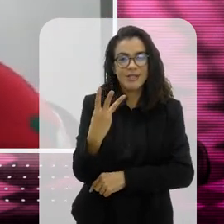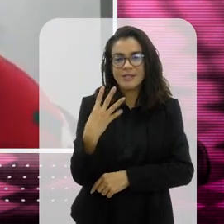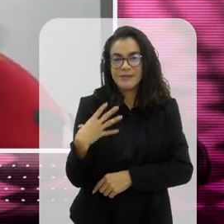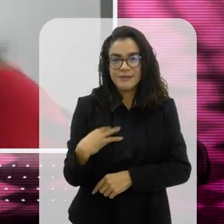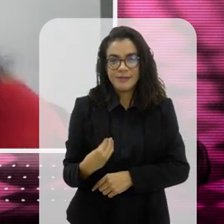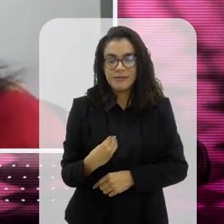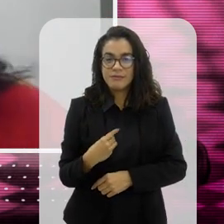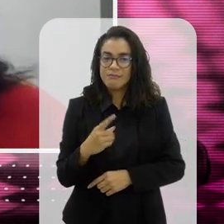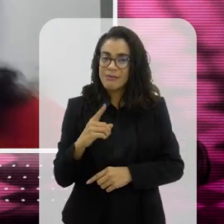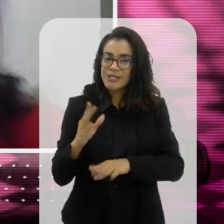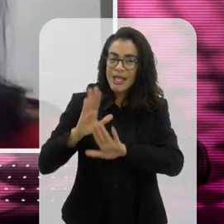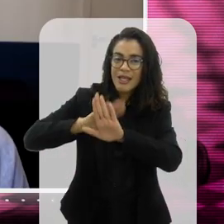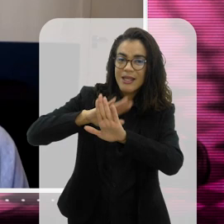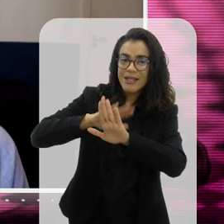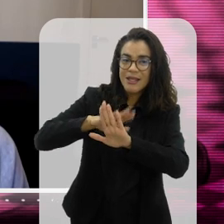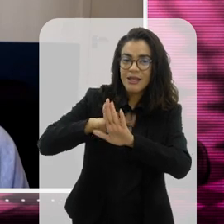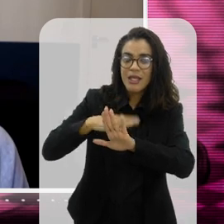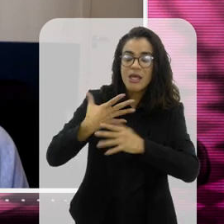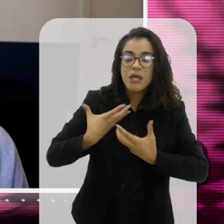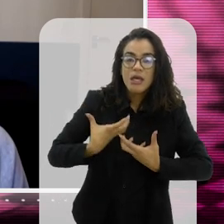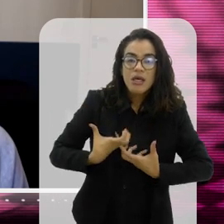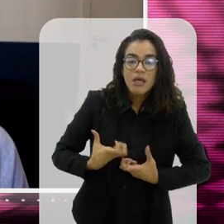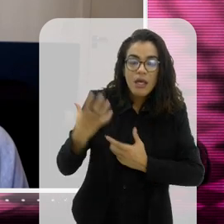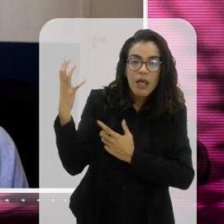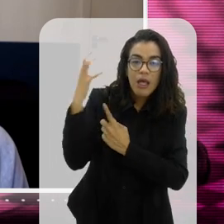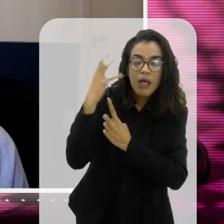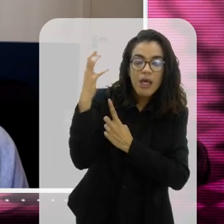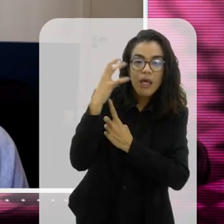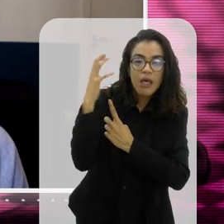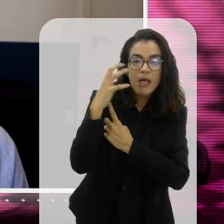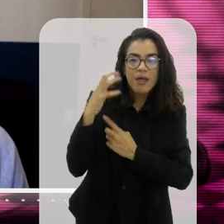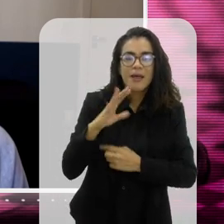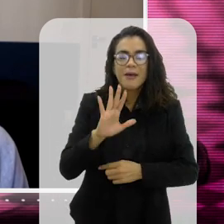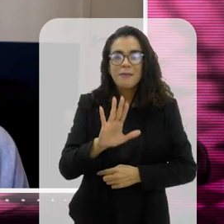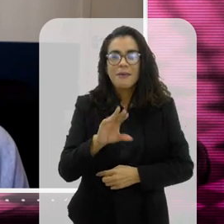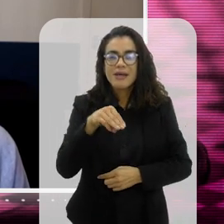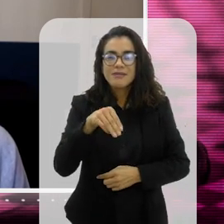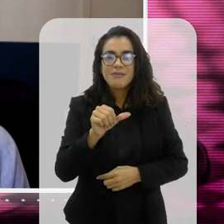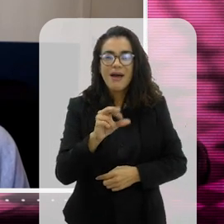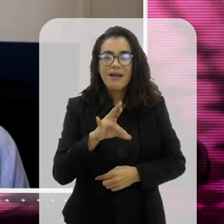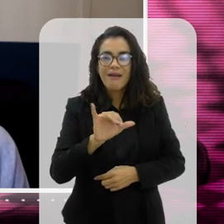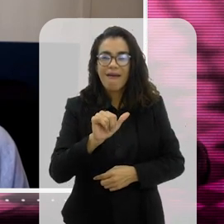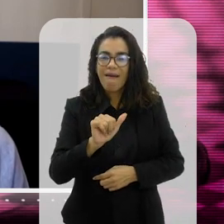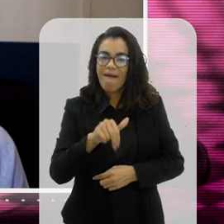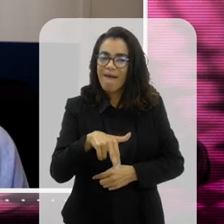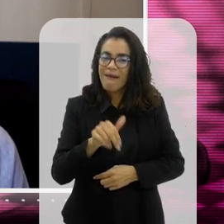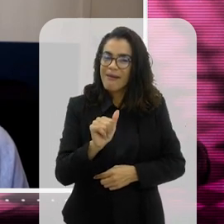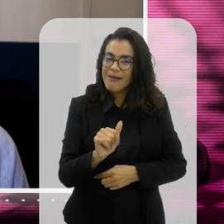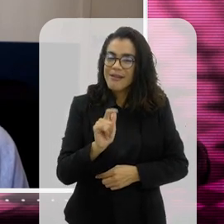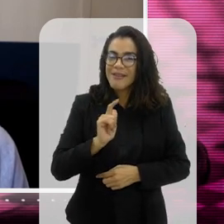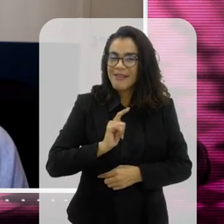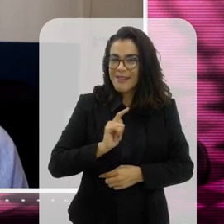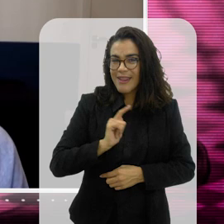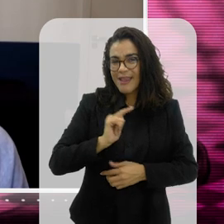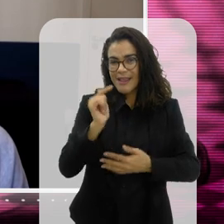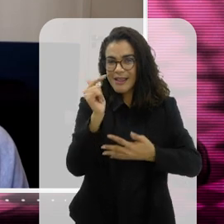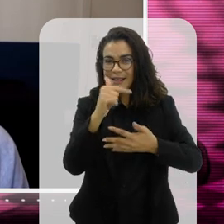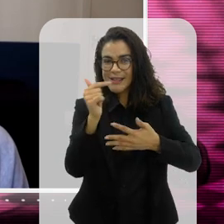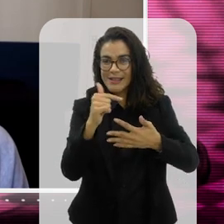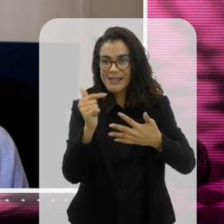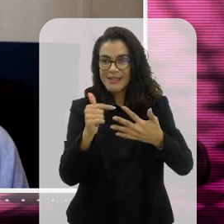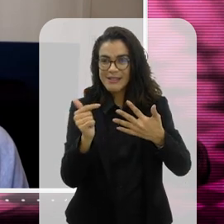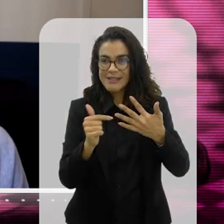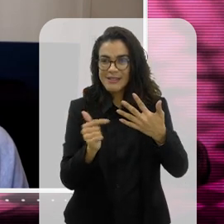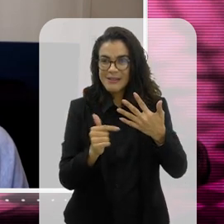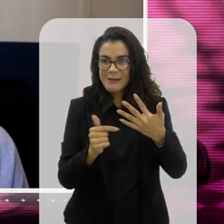Mas existe toda essa cobrança extra por trás. E a gente nem se dá conta. Mas, Mariana, tudo bem também, é outra questão para você ver